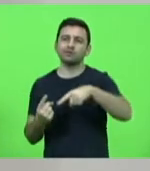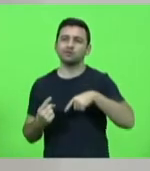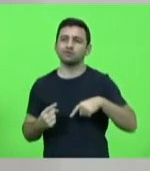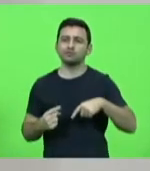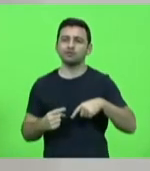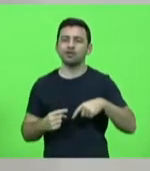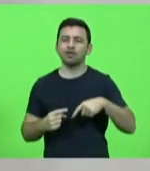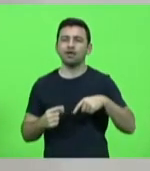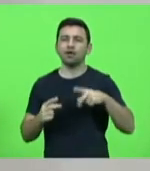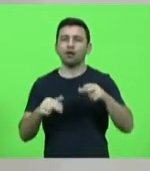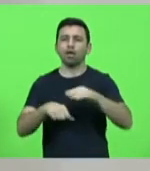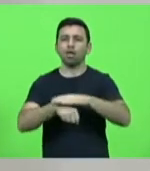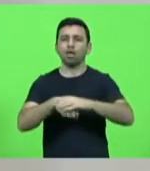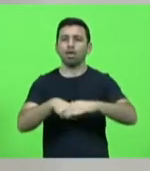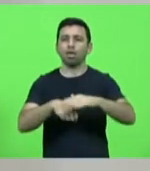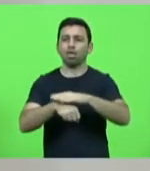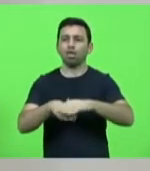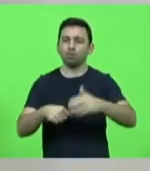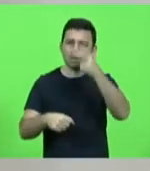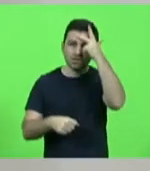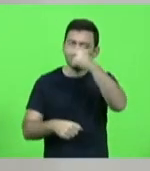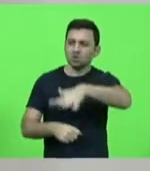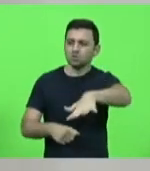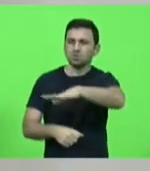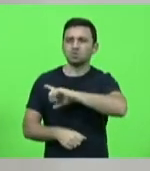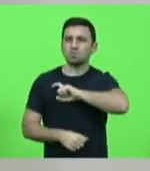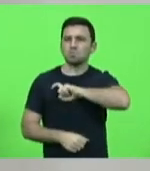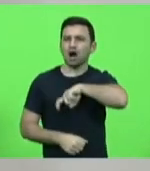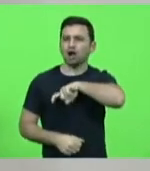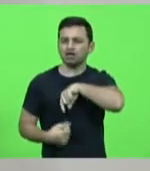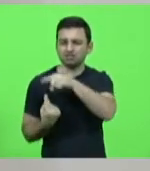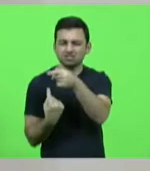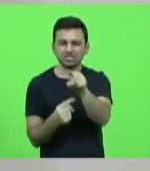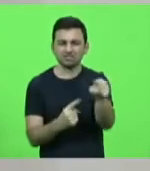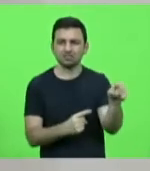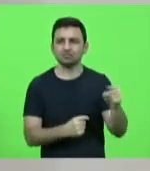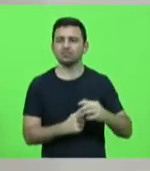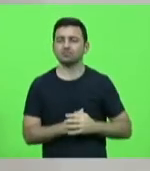mão naqueles que estão fazendo mal para Santa Catarina.